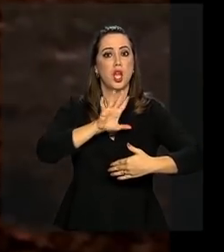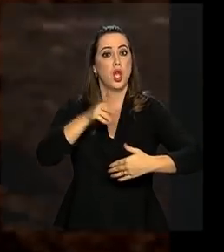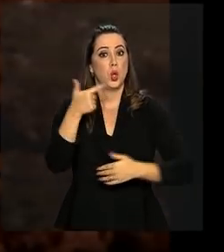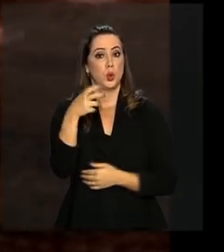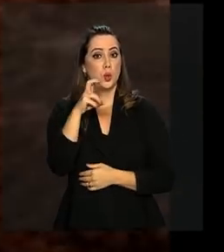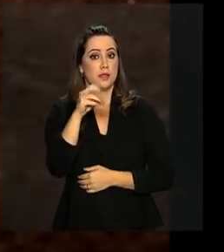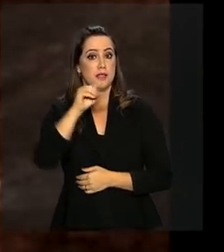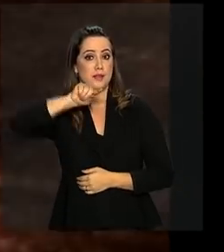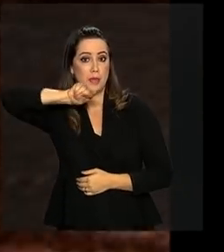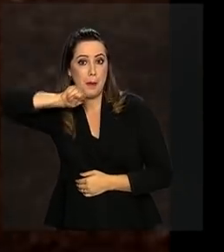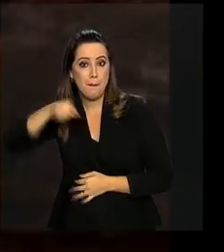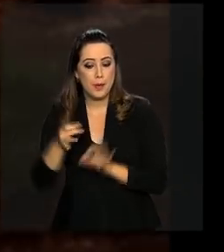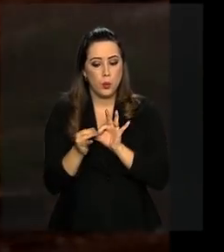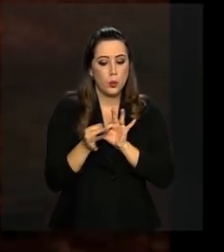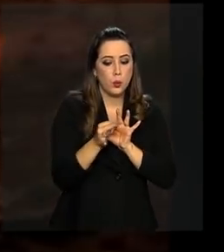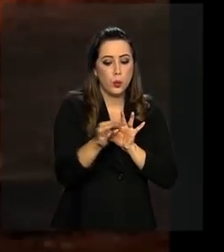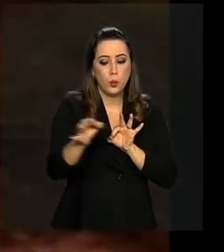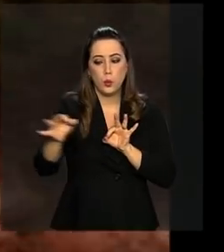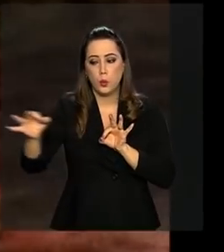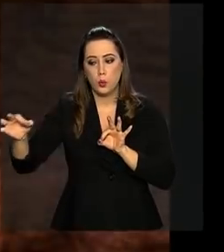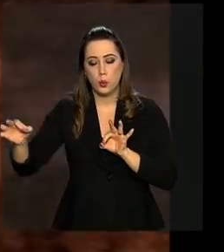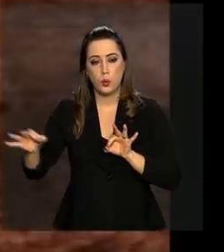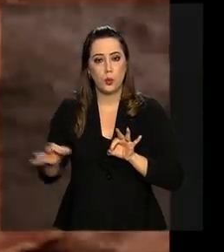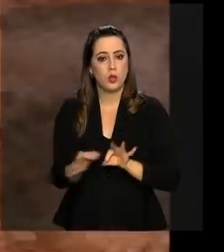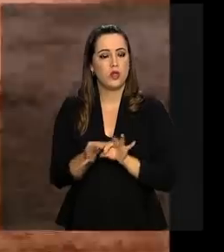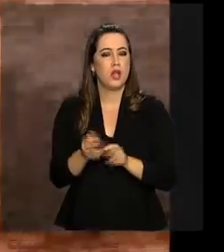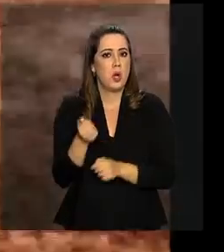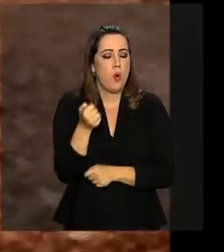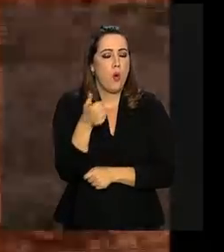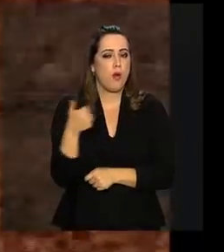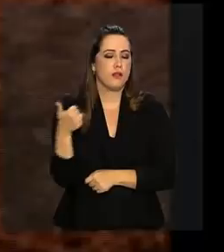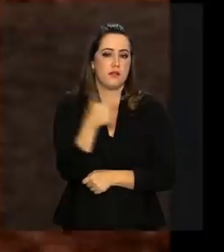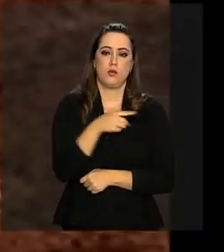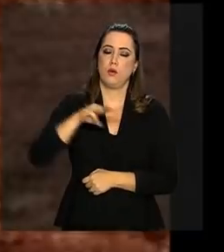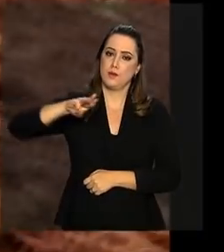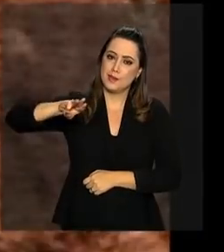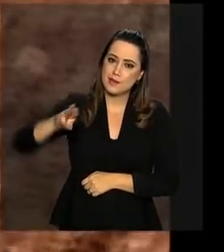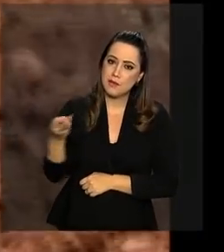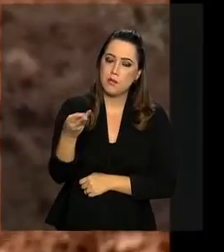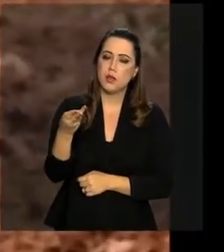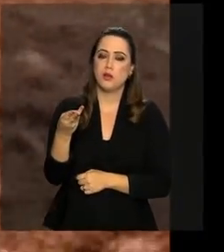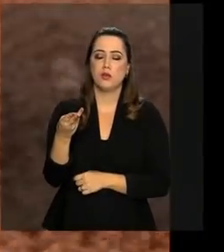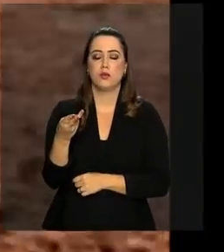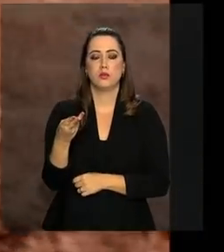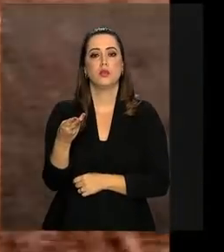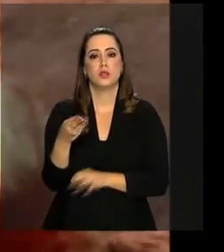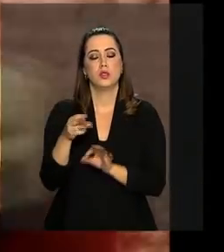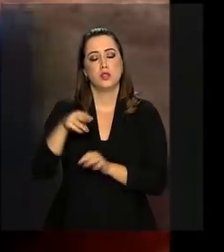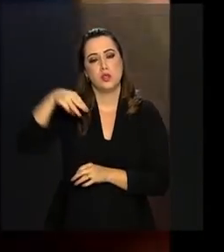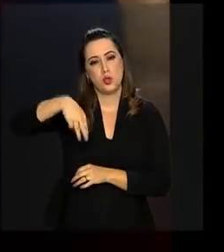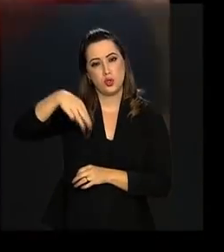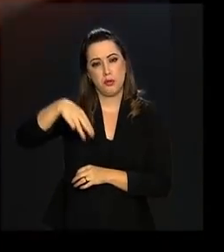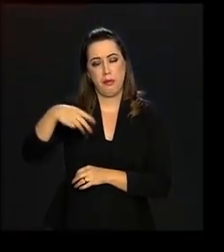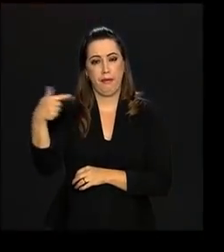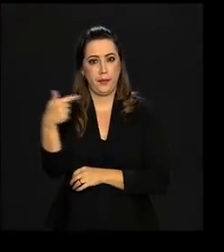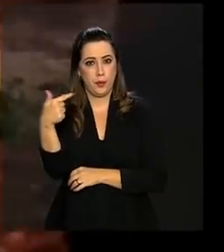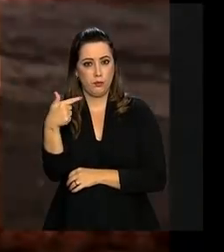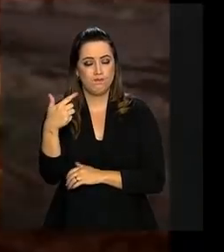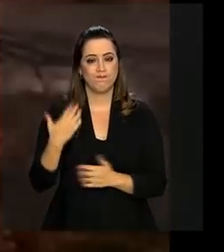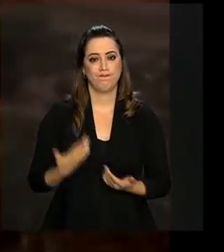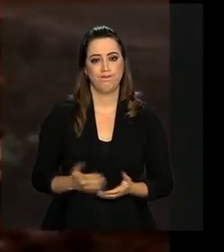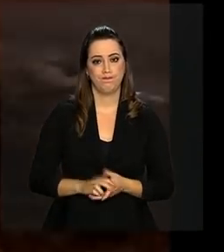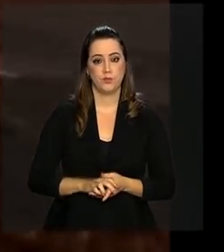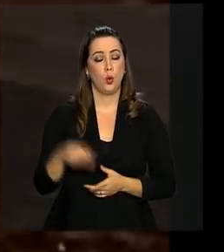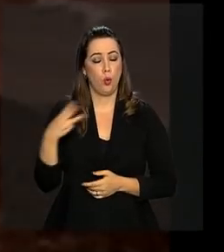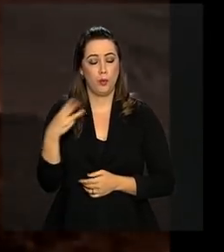metros quadrados e tinha um volume de quase 12 milhões de metros cúbicos. A Vale também divulgou uma